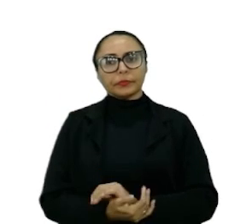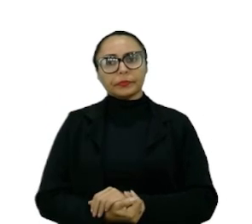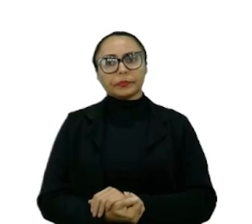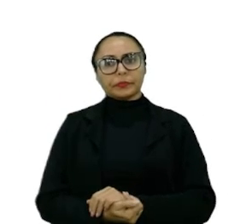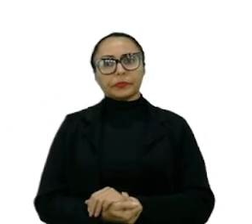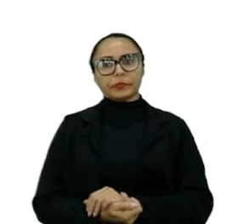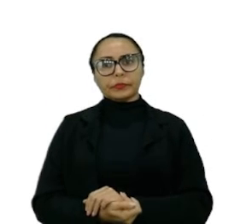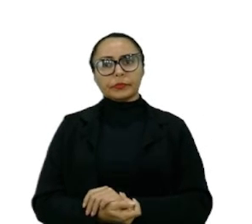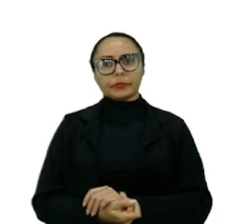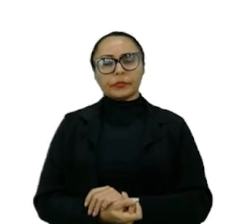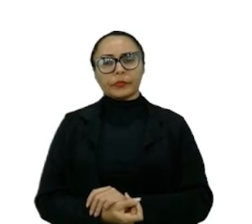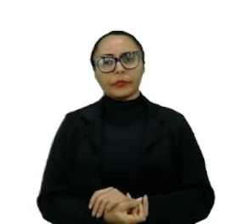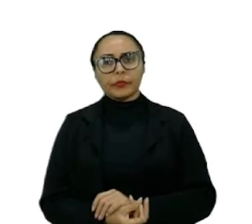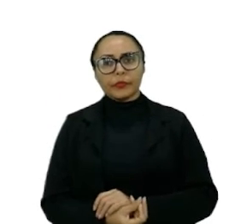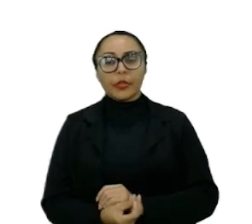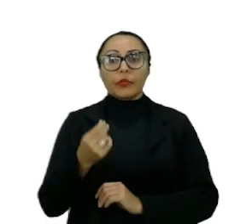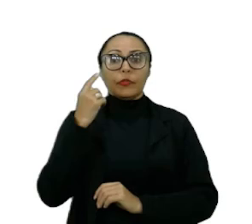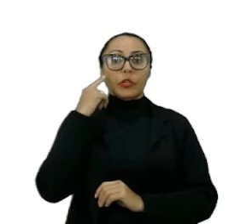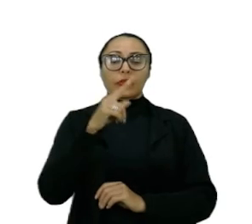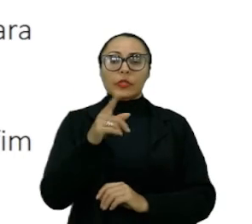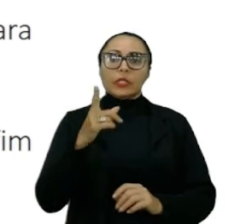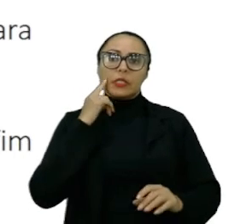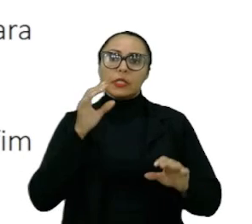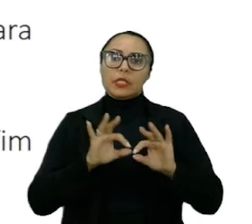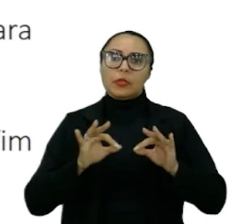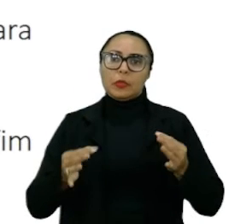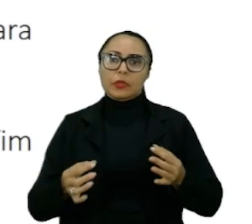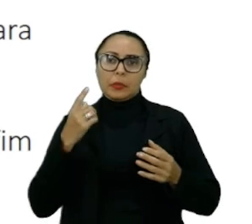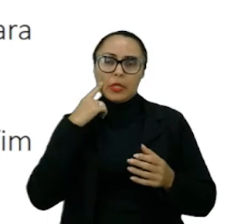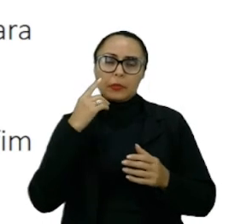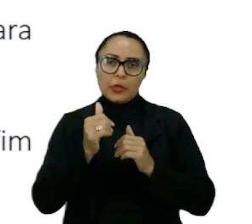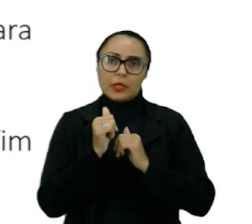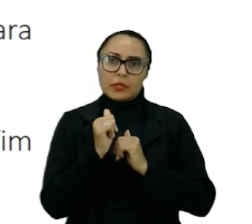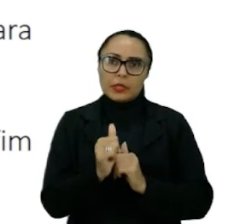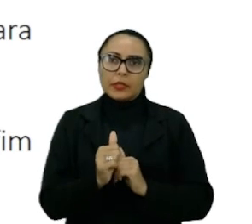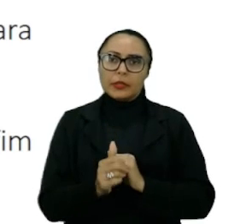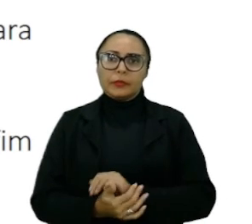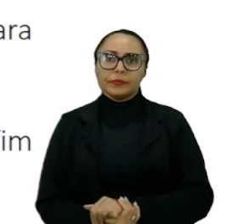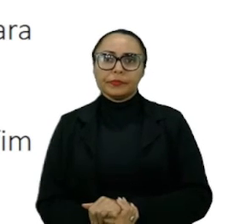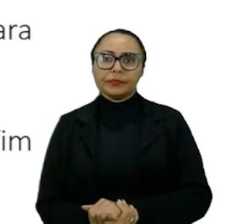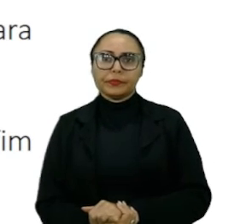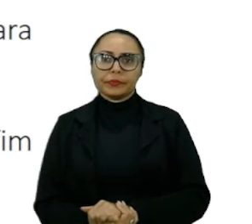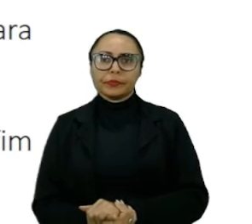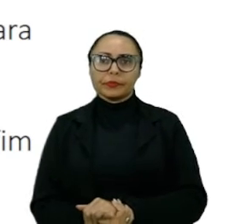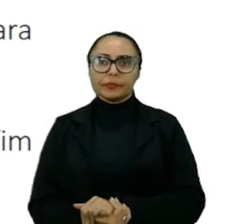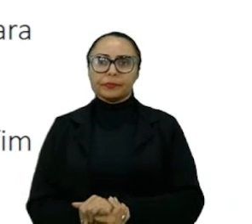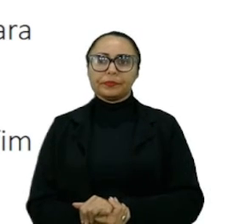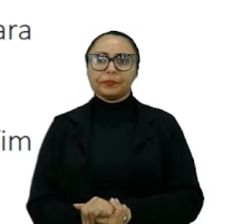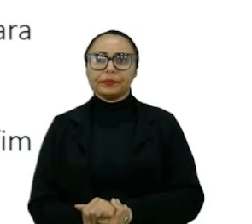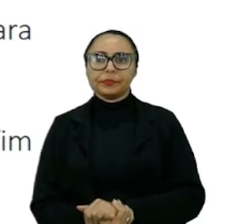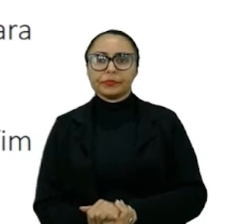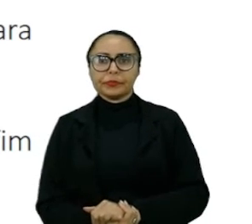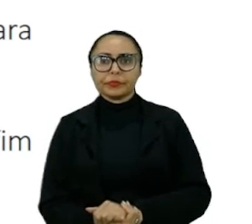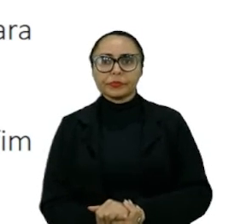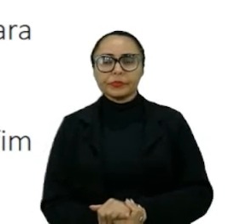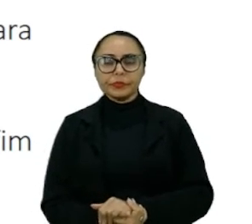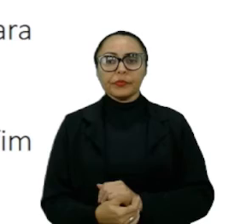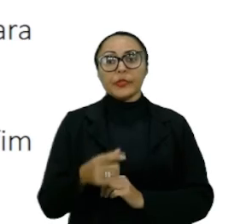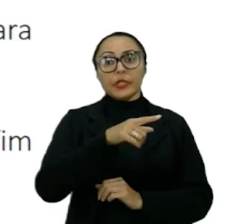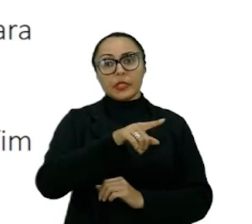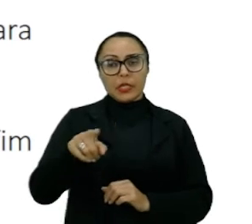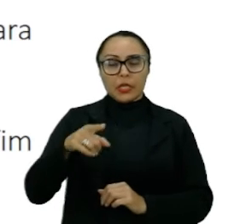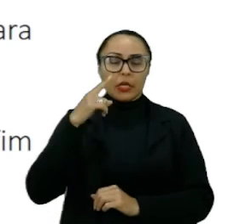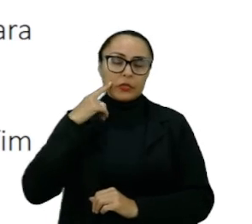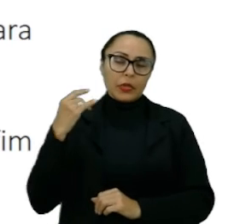uma maneira simples dos parâmetros a seguir do método Kaizen. Nesse caso, é necessário aprimorar